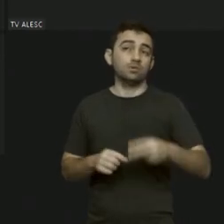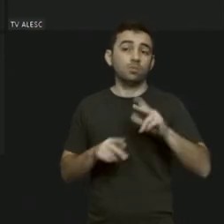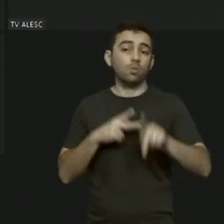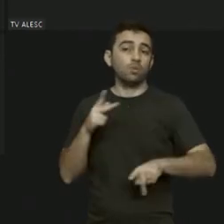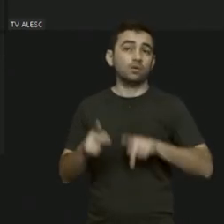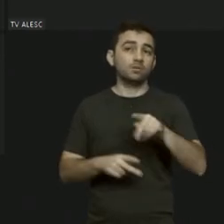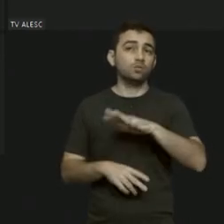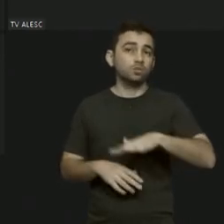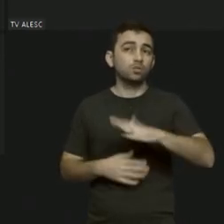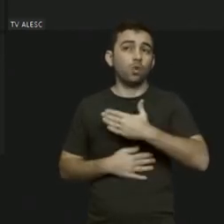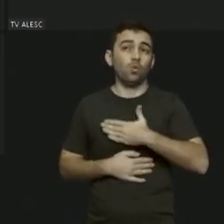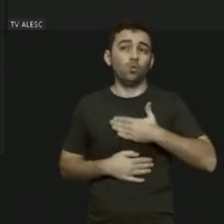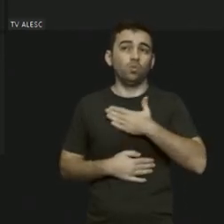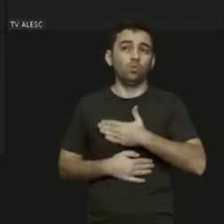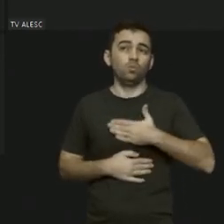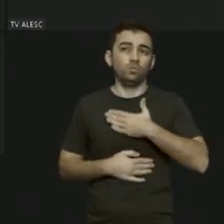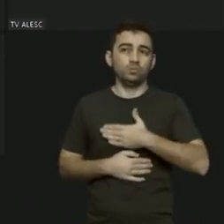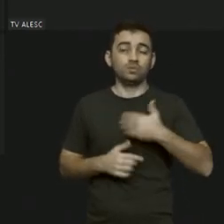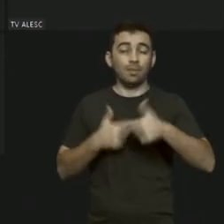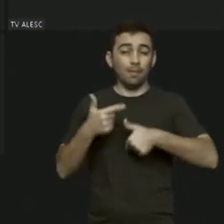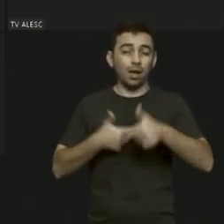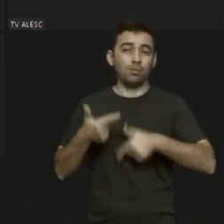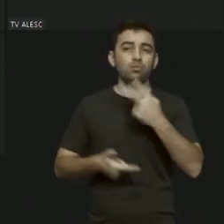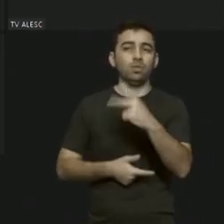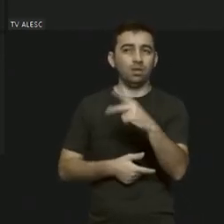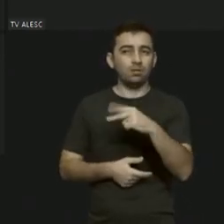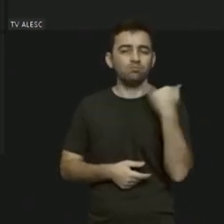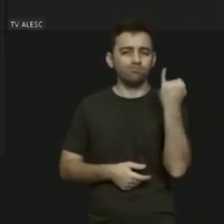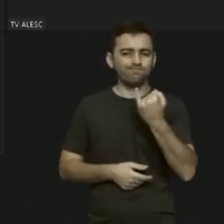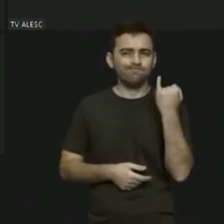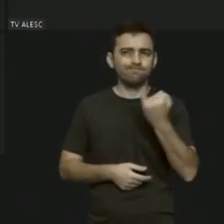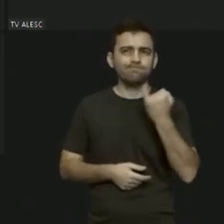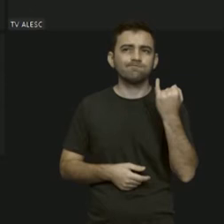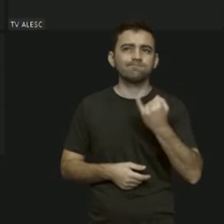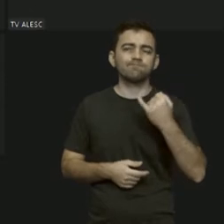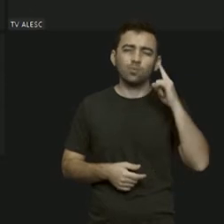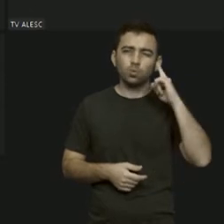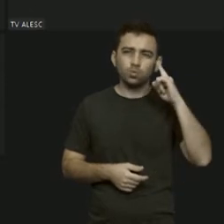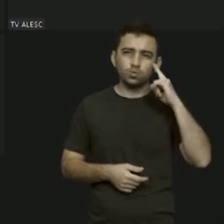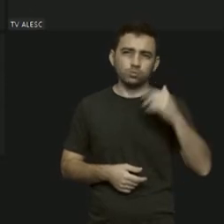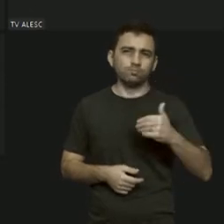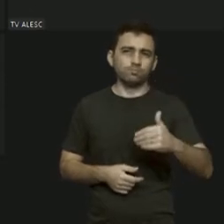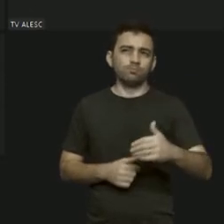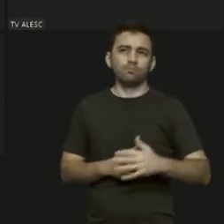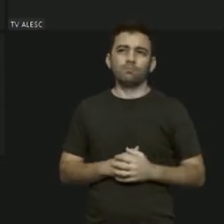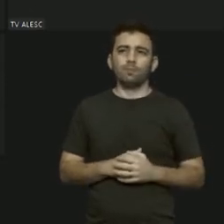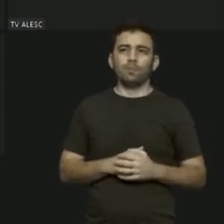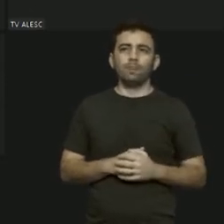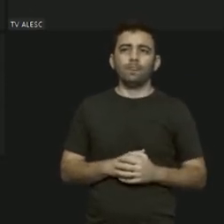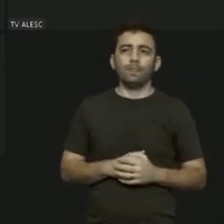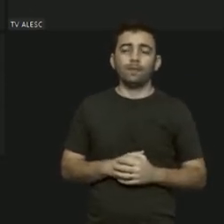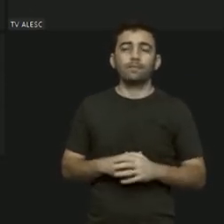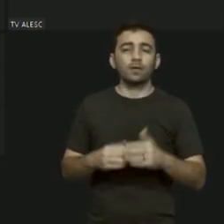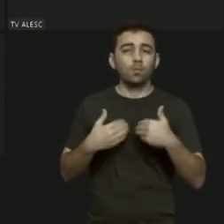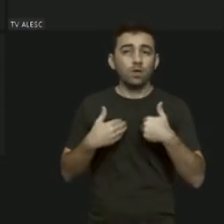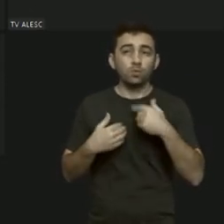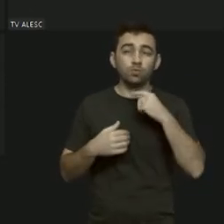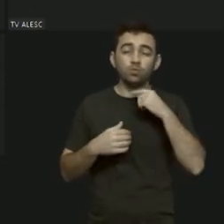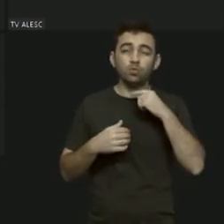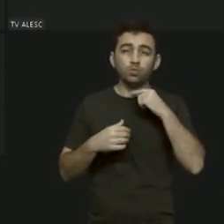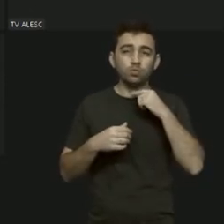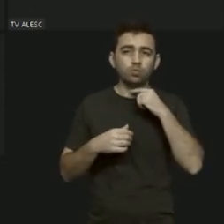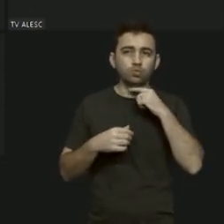dos eleitores, principalmente pelo trabalho que é feito, né, no seu dia a dia. Então, não tenho dúvida que